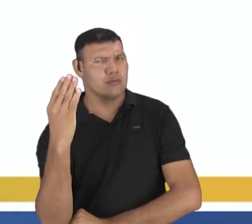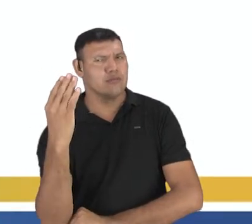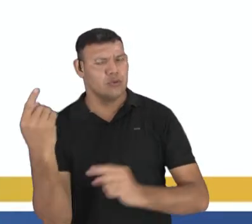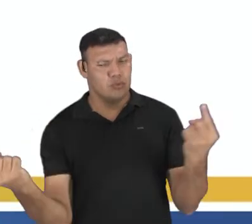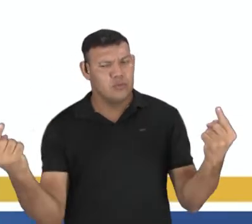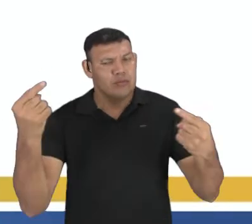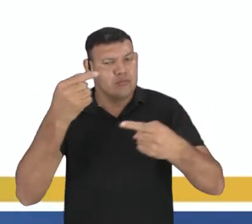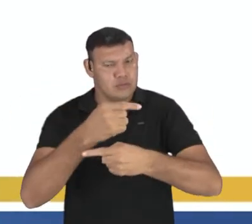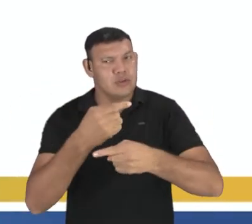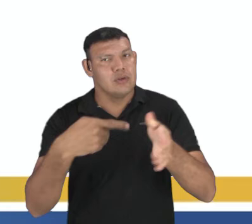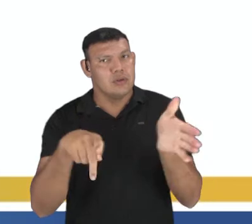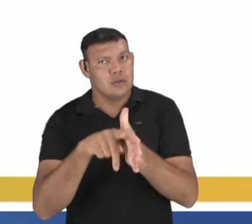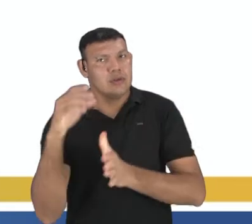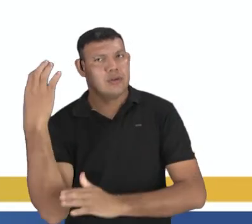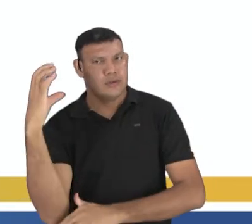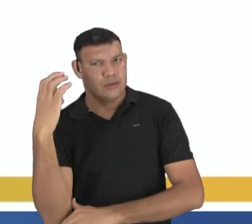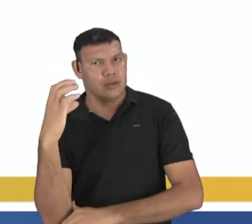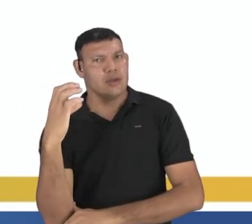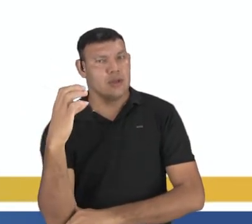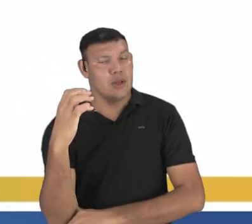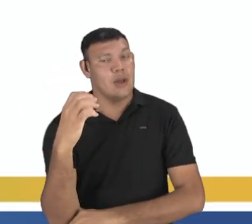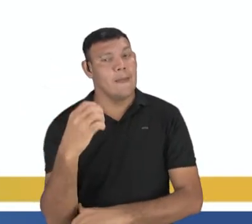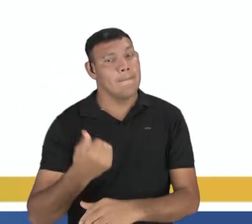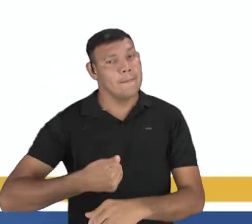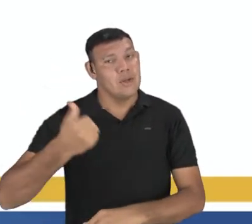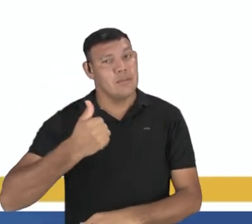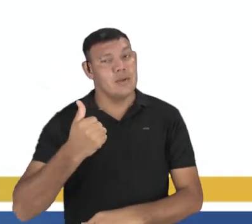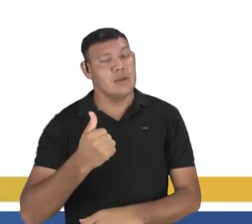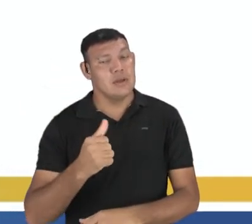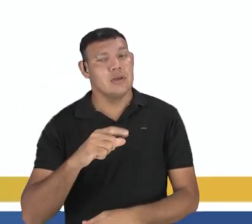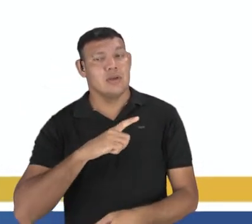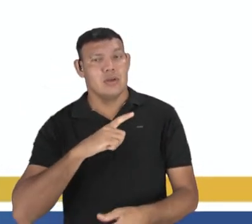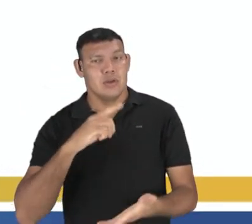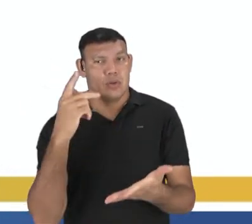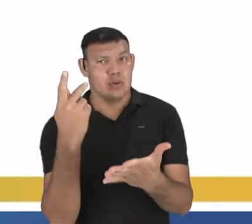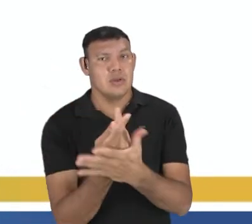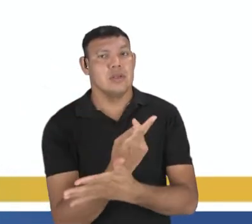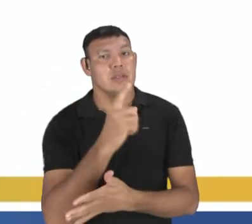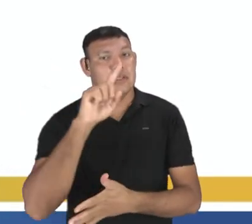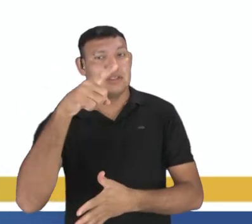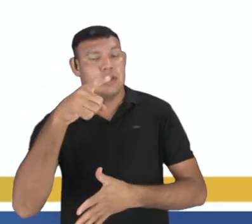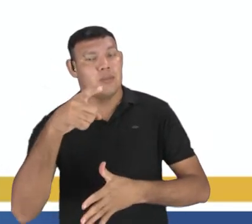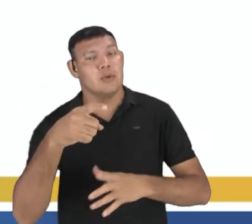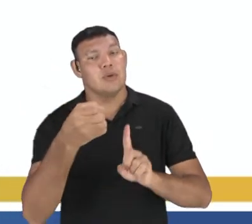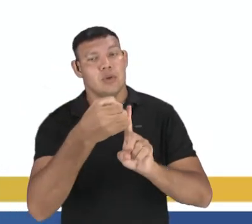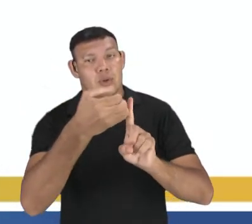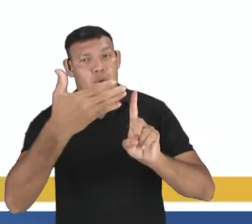Então, primeiro você tem os fatos e depois você busca argumentos para